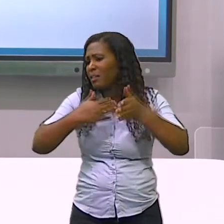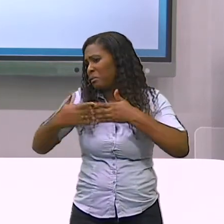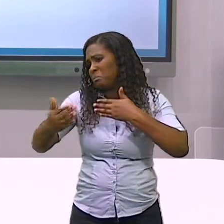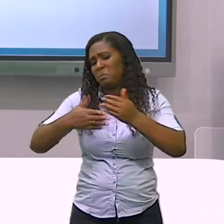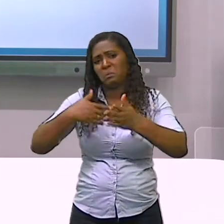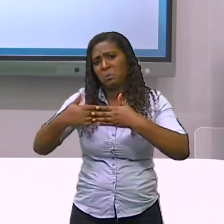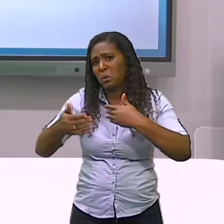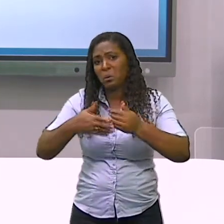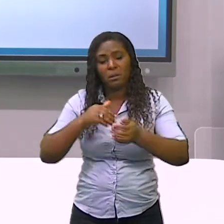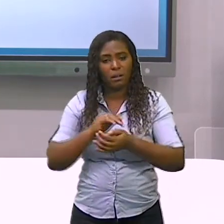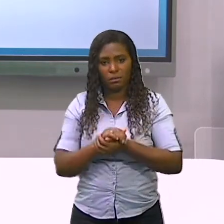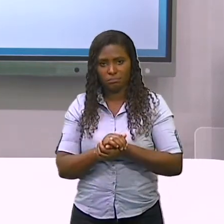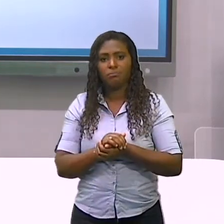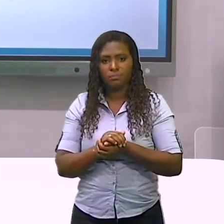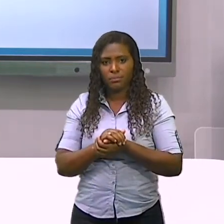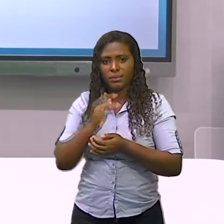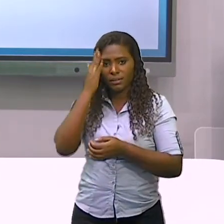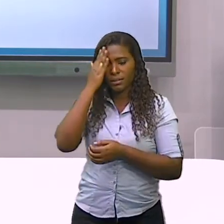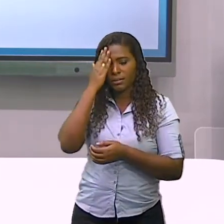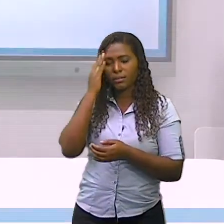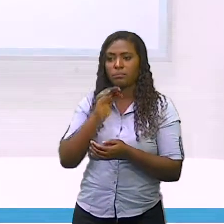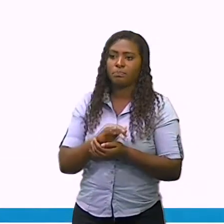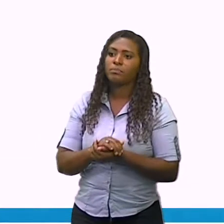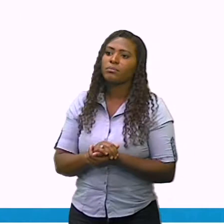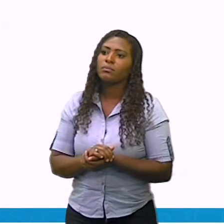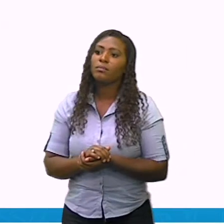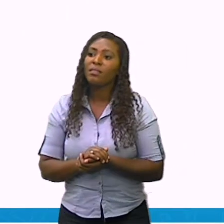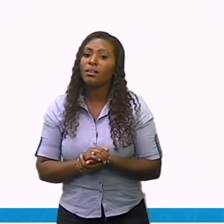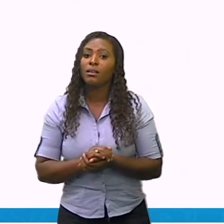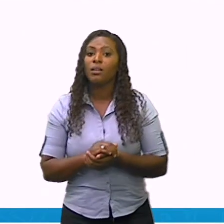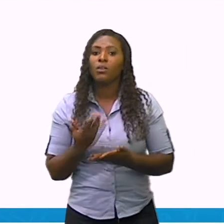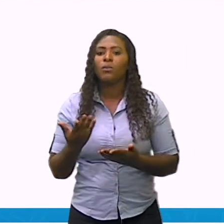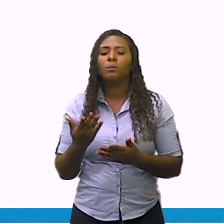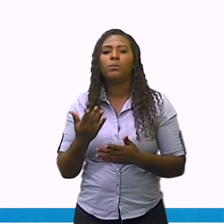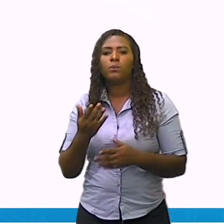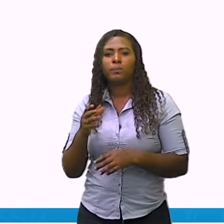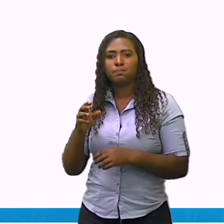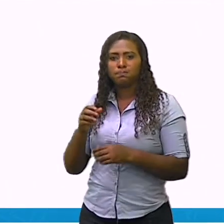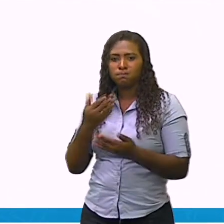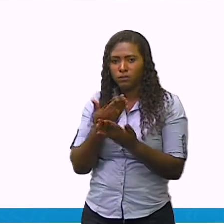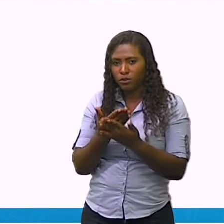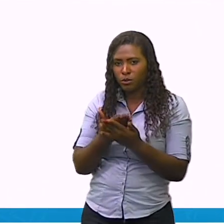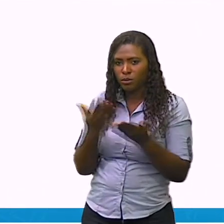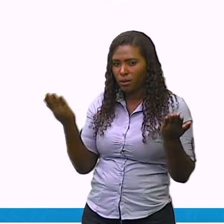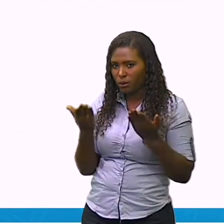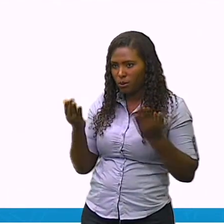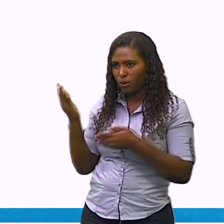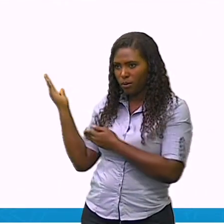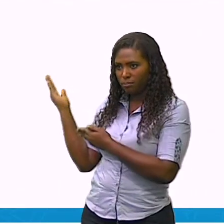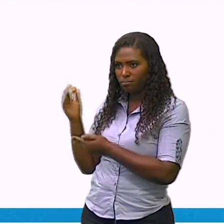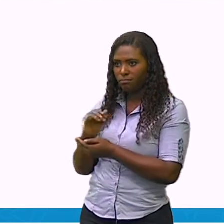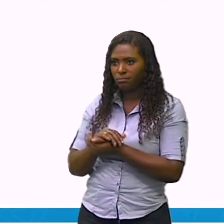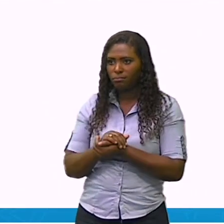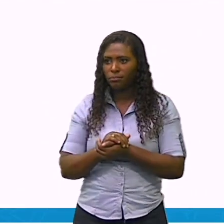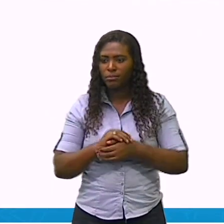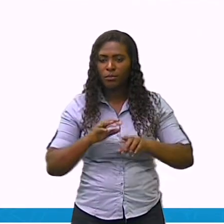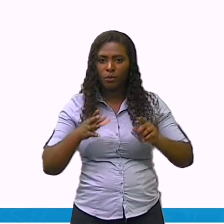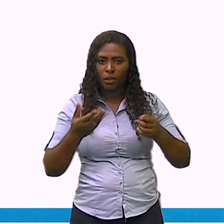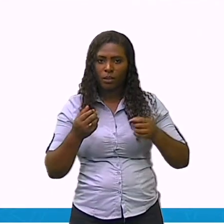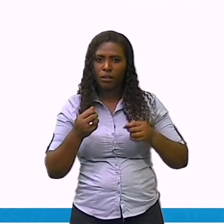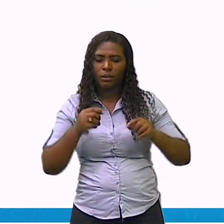interfere. Vamos acompanhar a seguinte situação. O perímetro P de